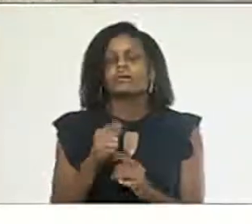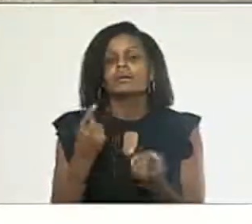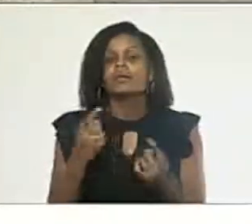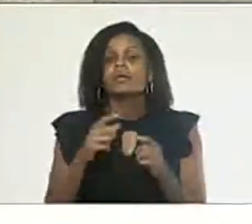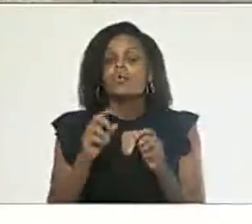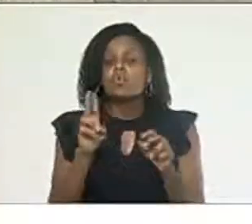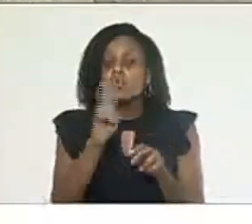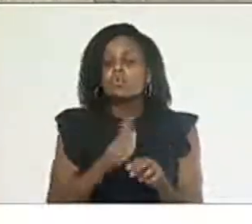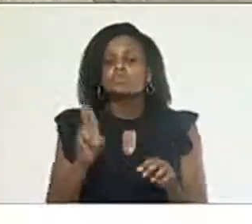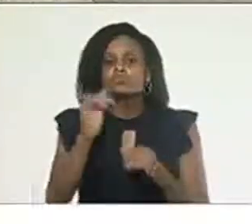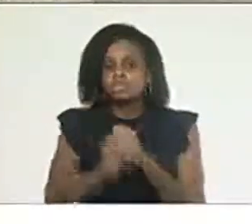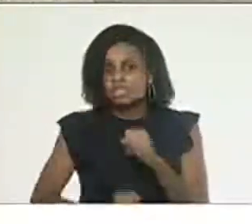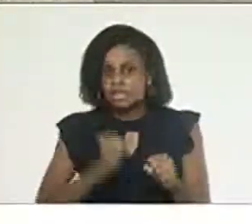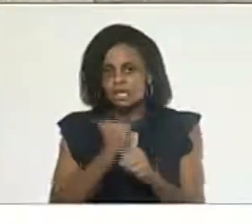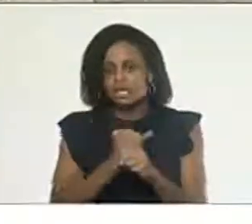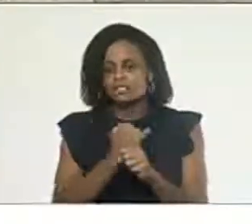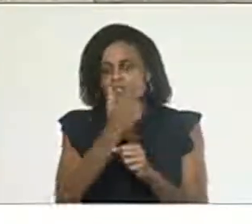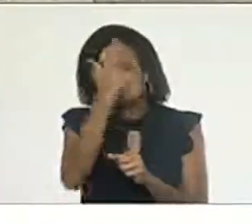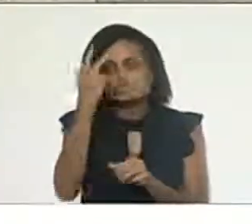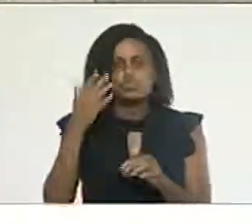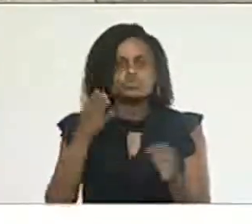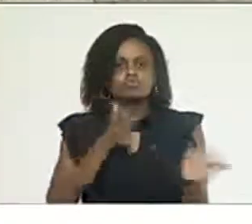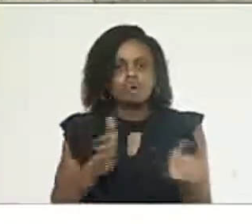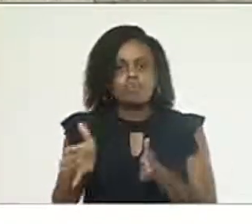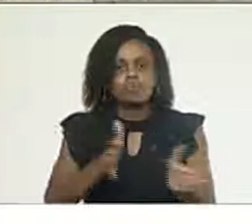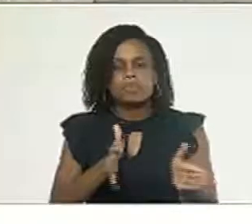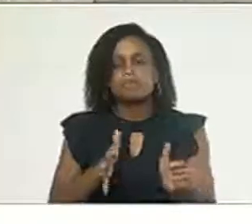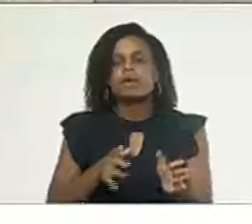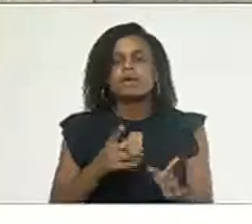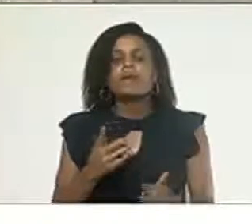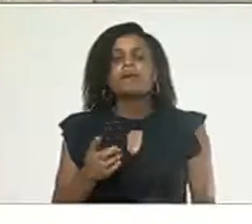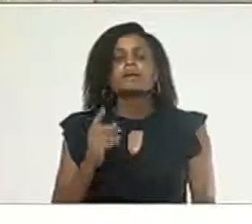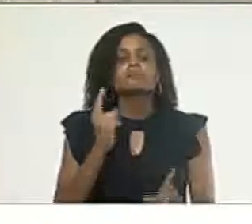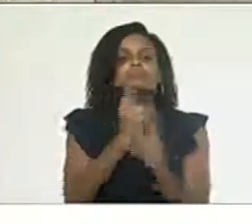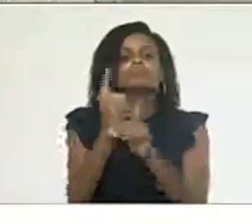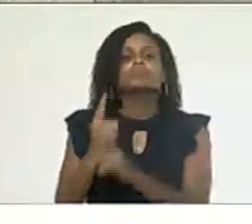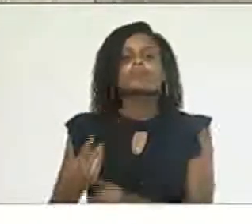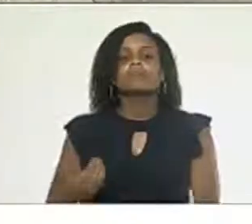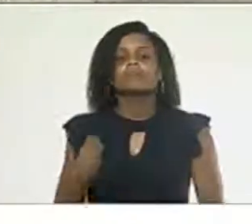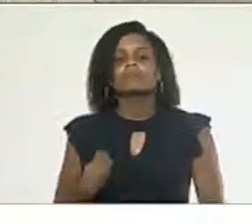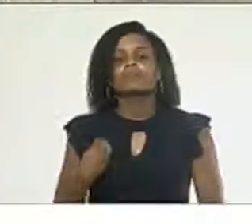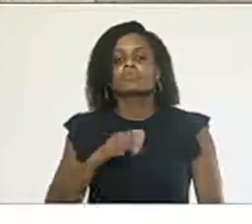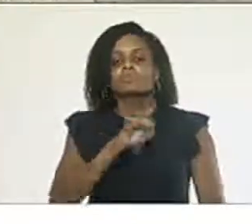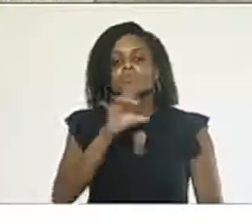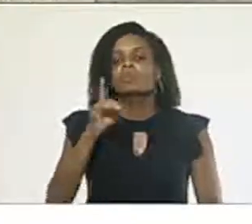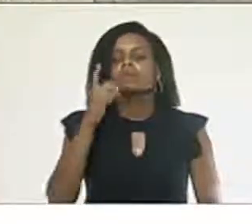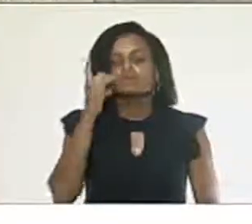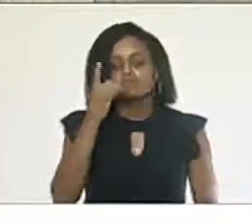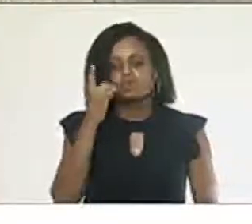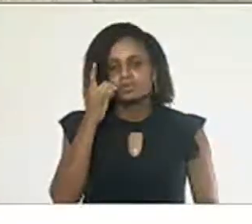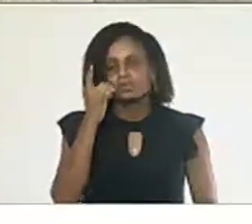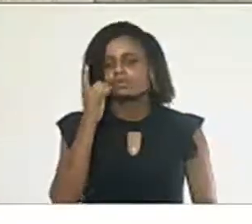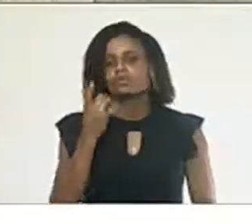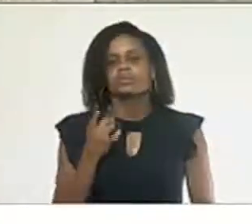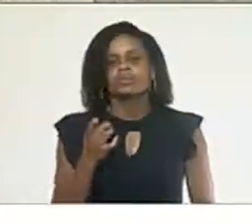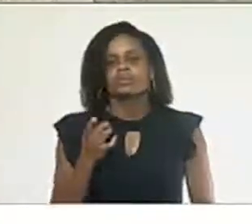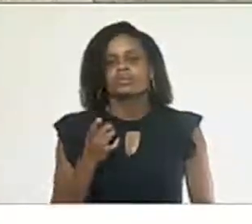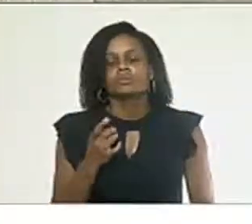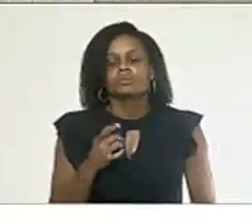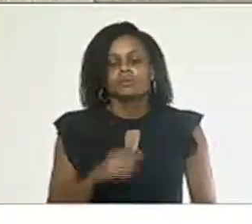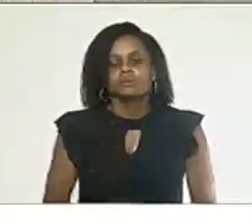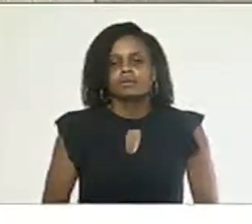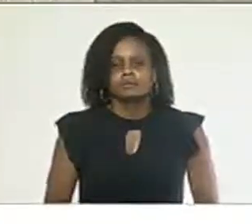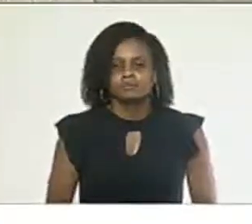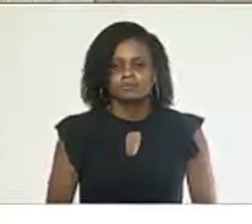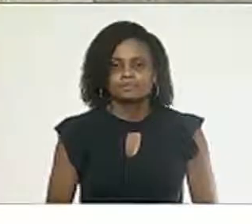digital para que as pessoas possam ter acesso aí à vida dos deputados e deputadas, porque são trabalhadores